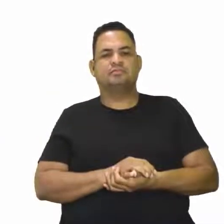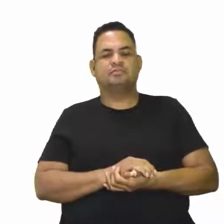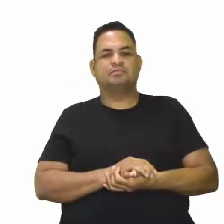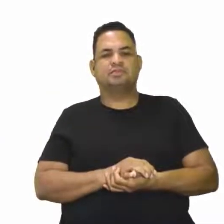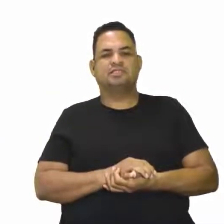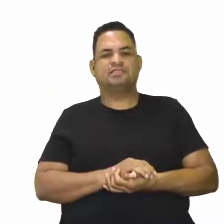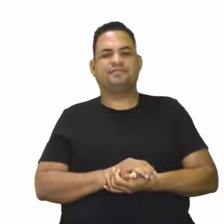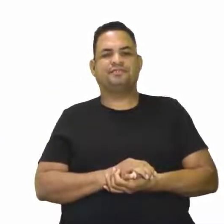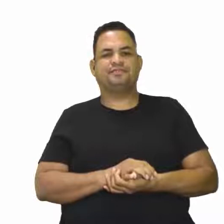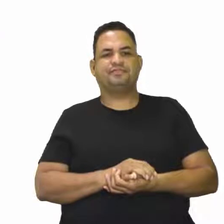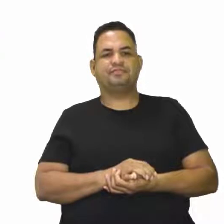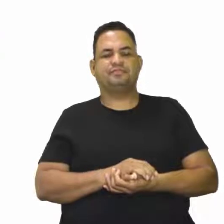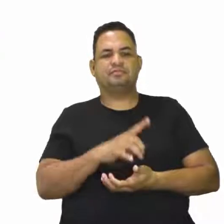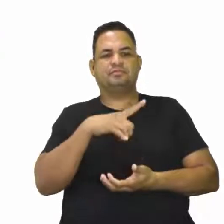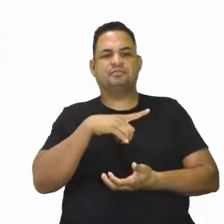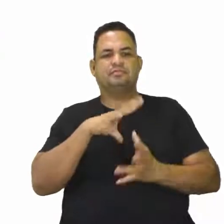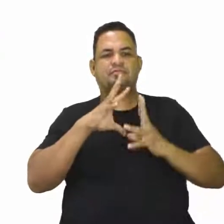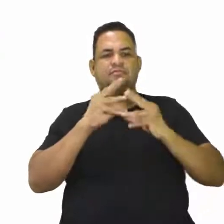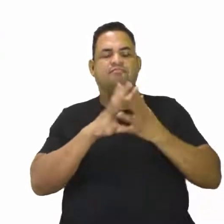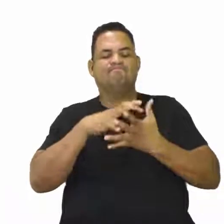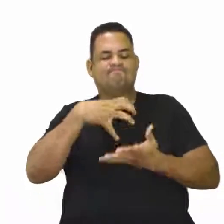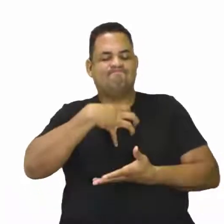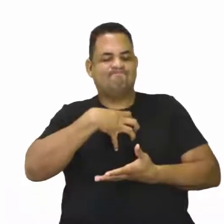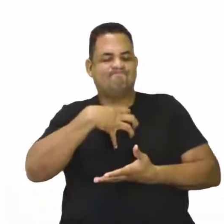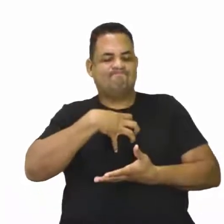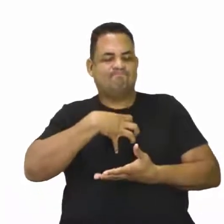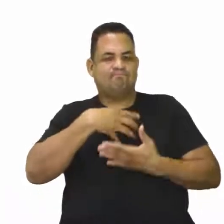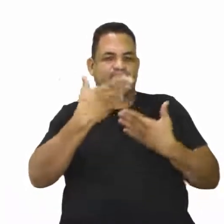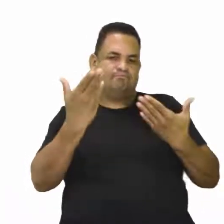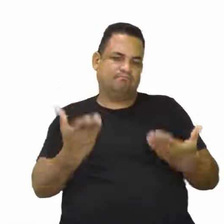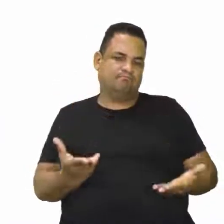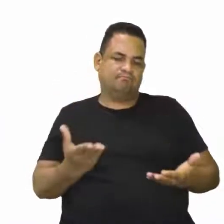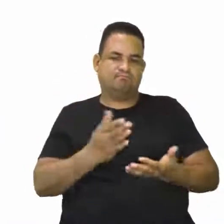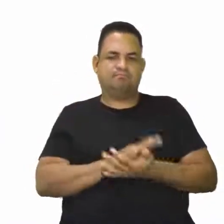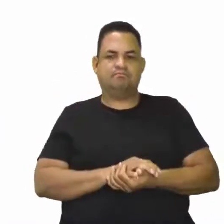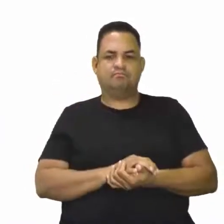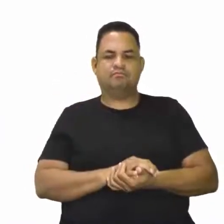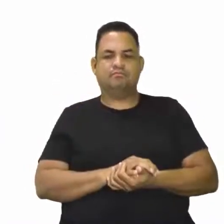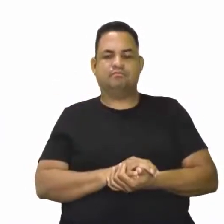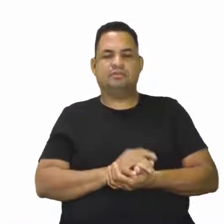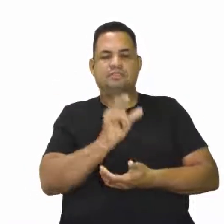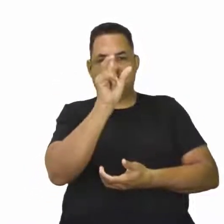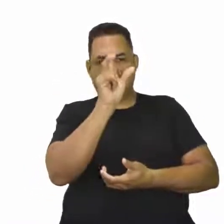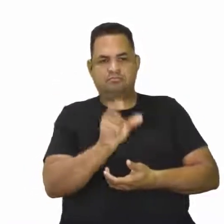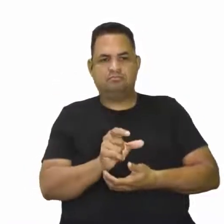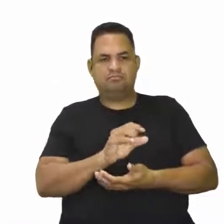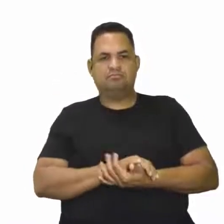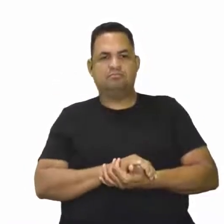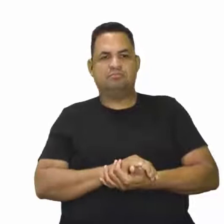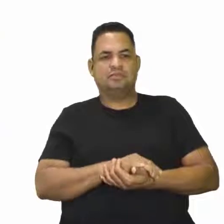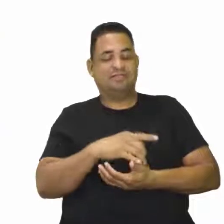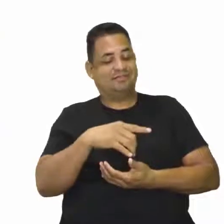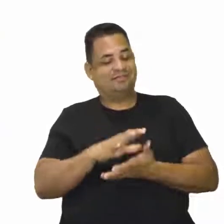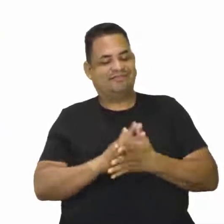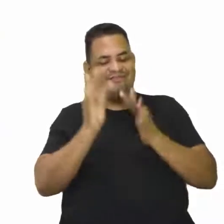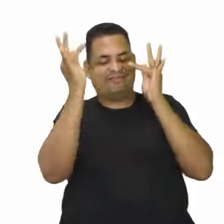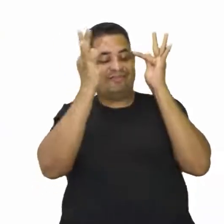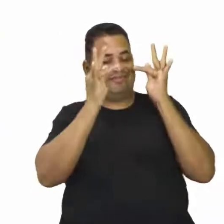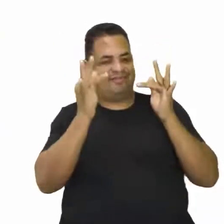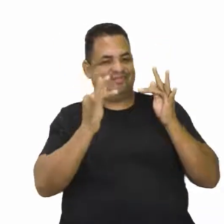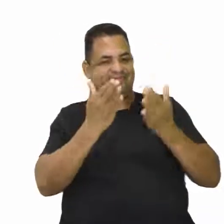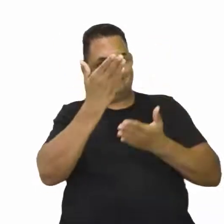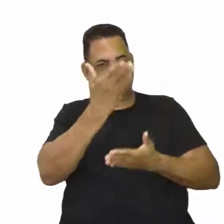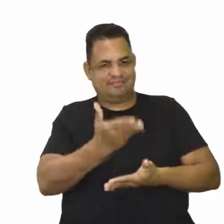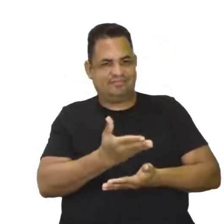colocou para vocês, que tem todas as sensações aqui nessa personagem. Estou muito feliz, que eu estou